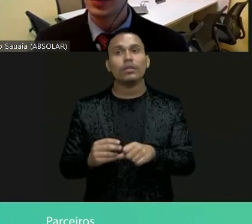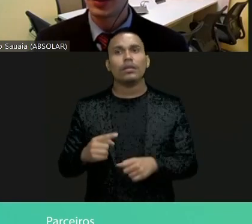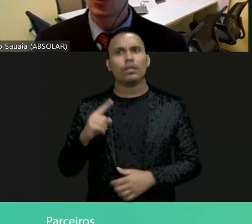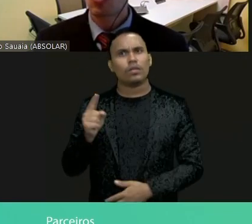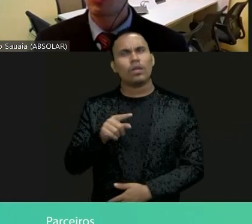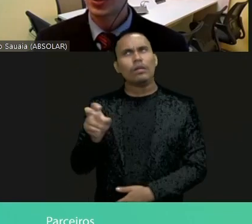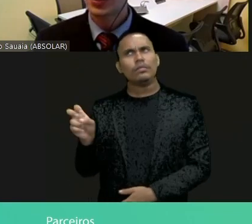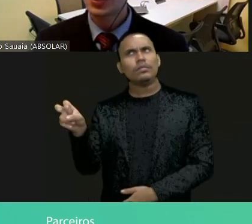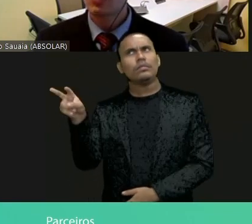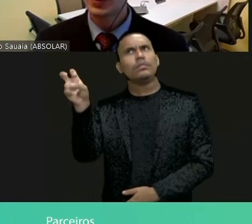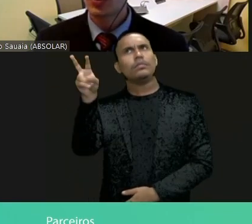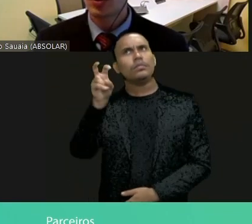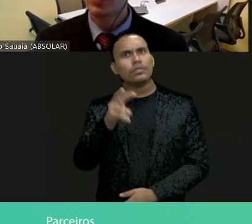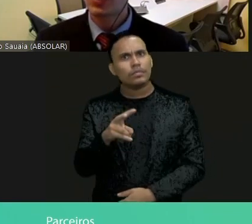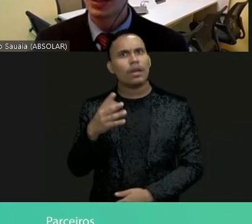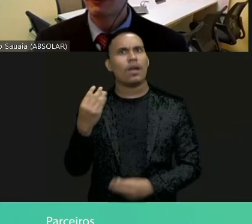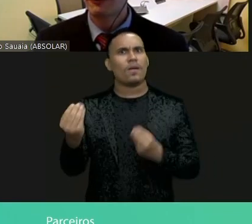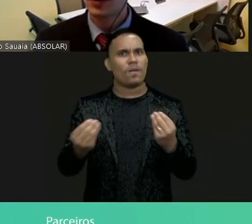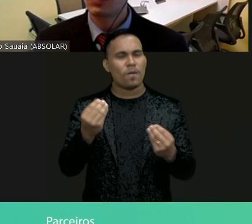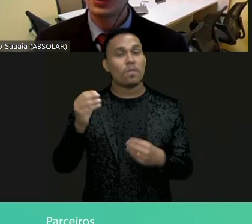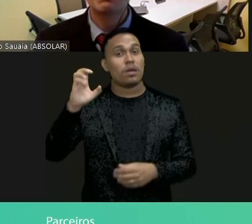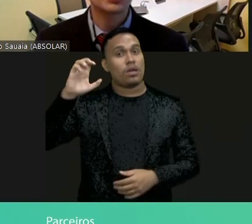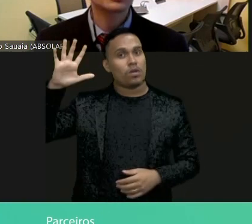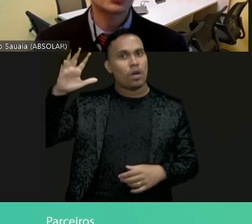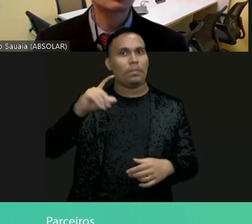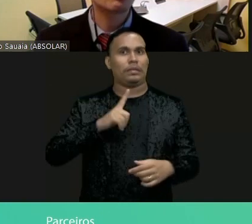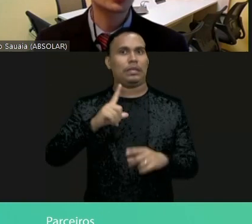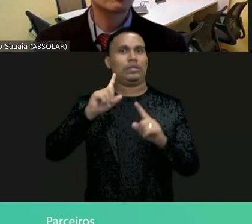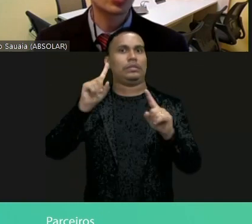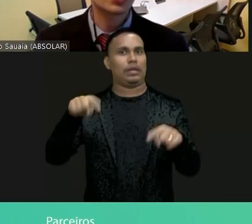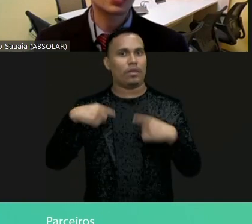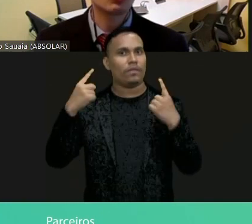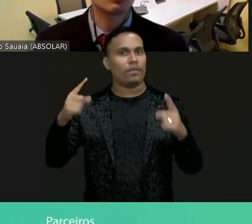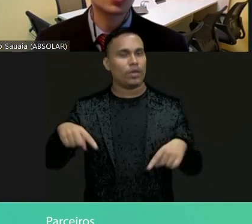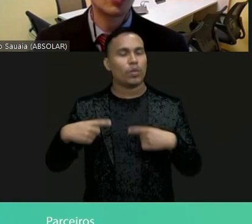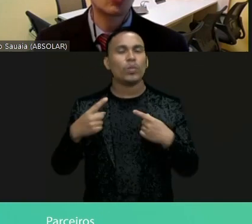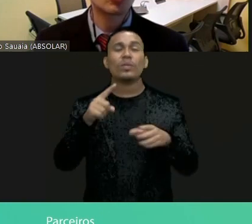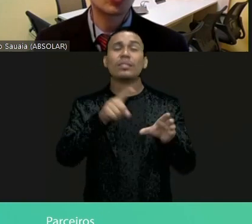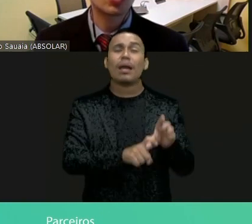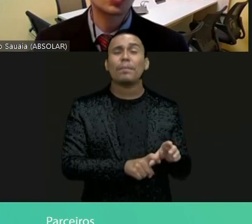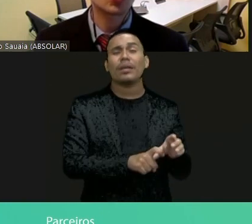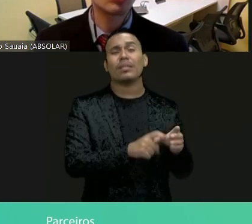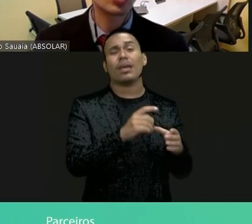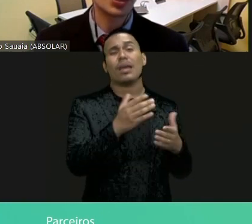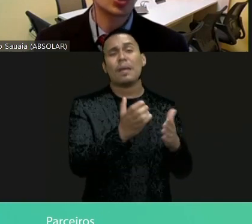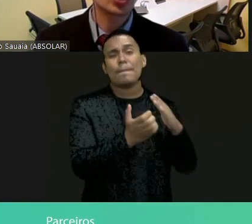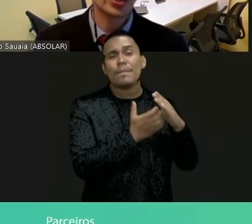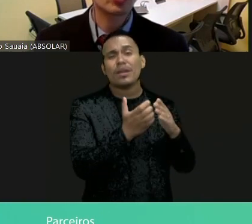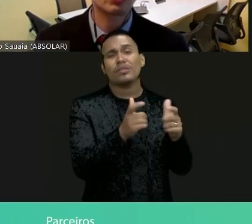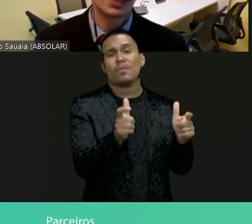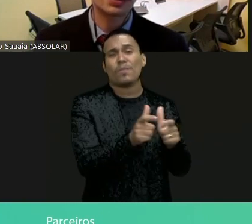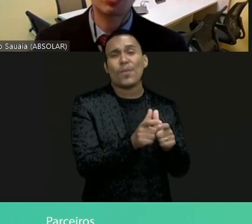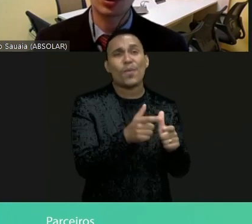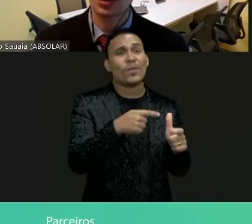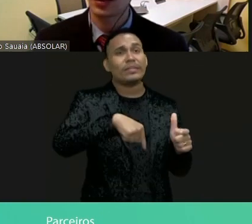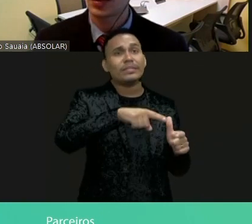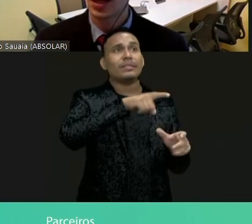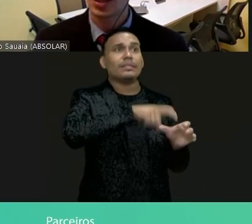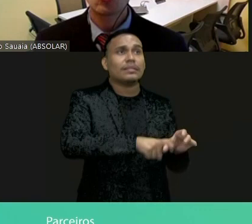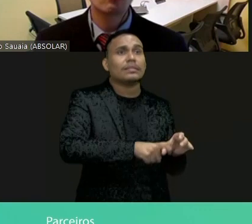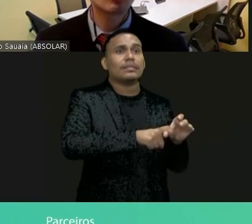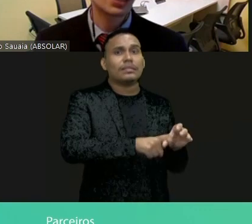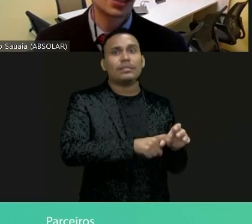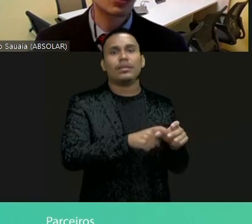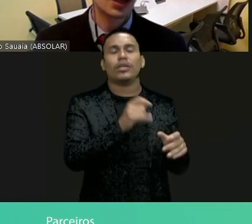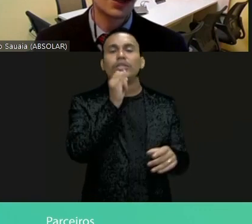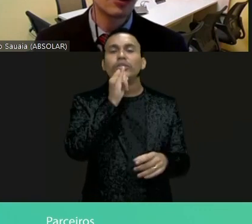aí como tem sido para a Europa desafio depender de poucos fornecedores para alguns dos seus insumos energéticos mais importantes,